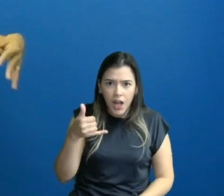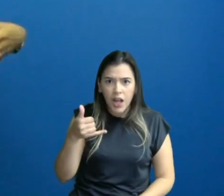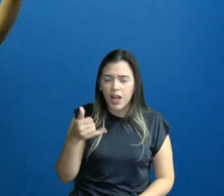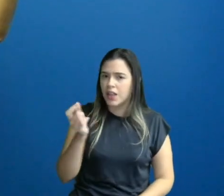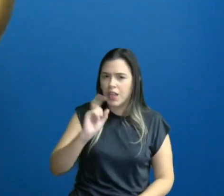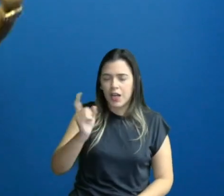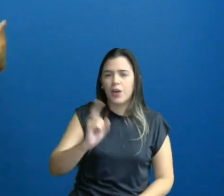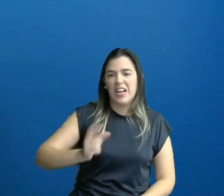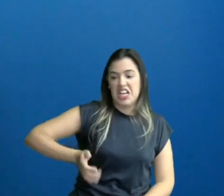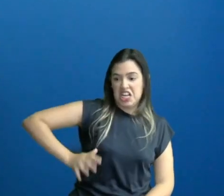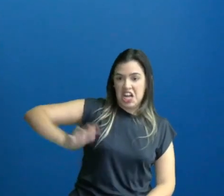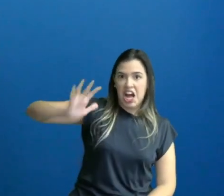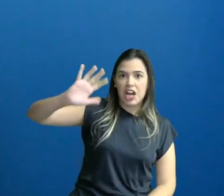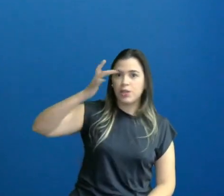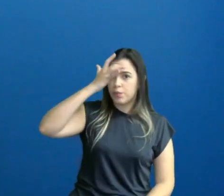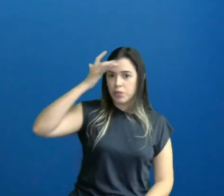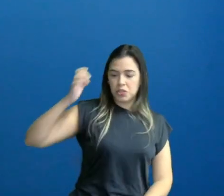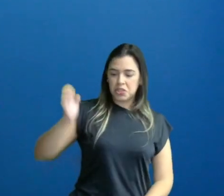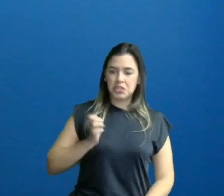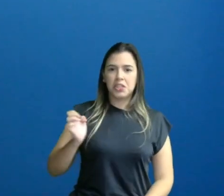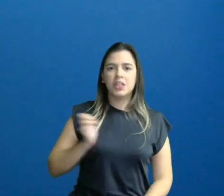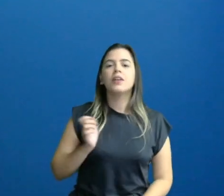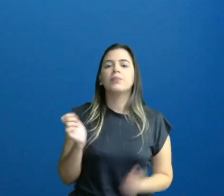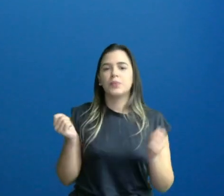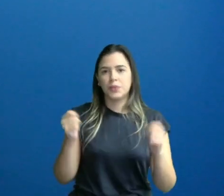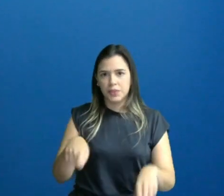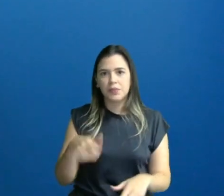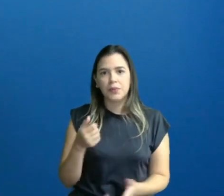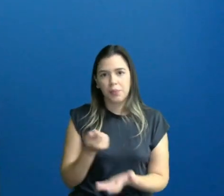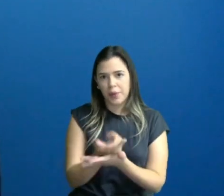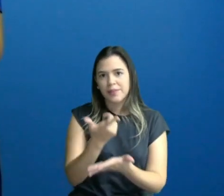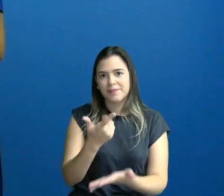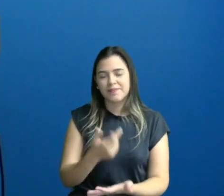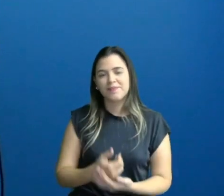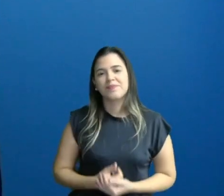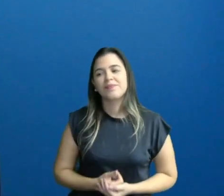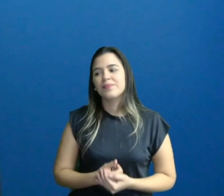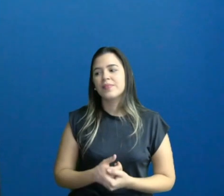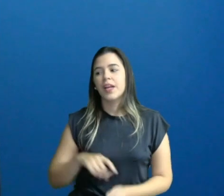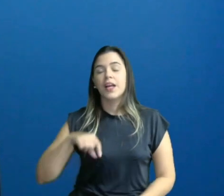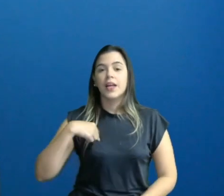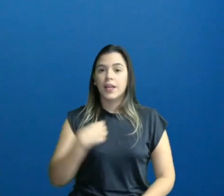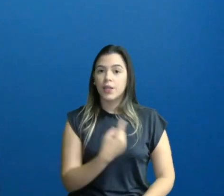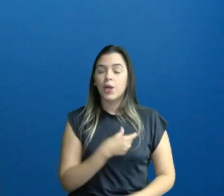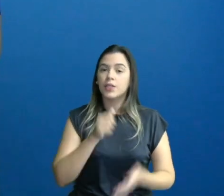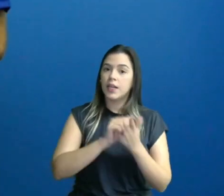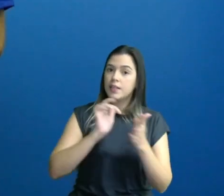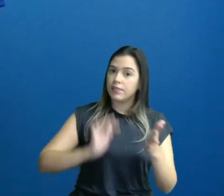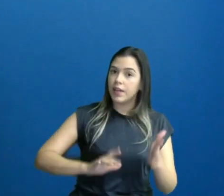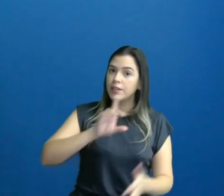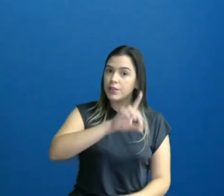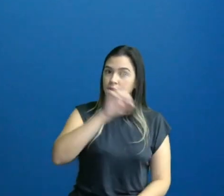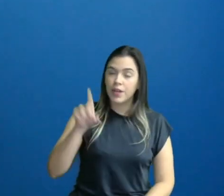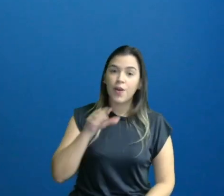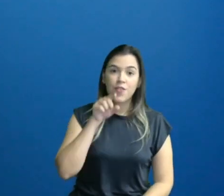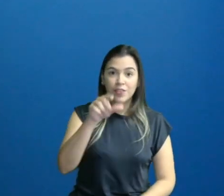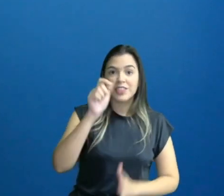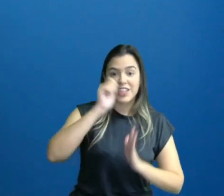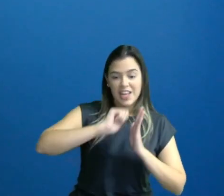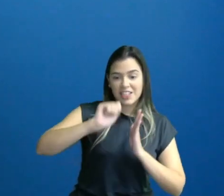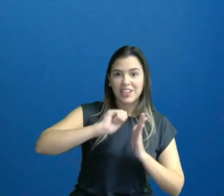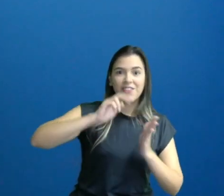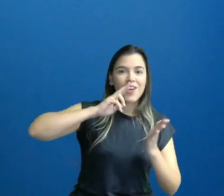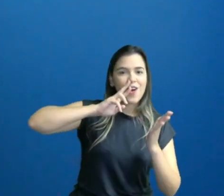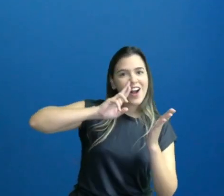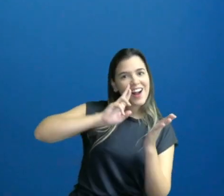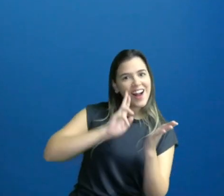muito cara e só gente rica que tinha e em nossa atividade do dia vai ser você escrever